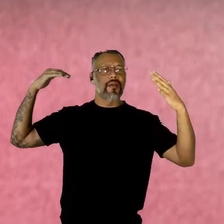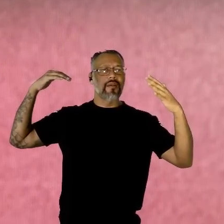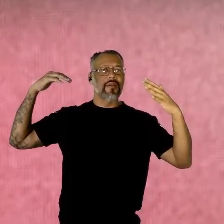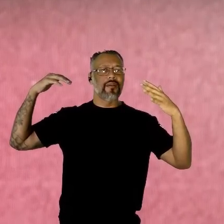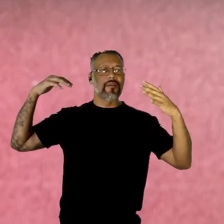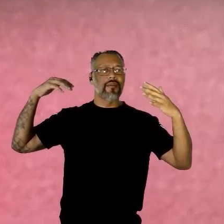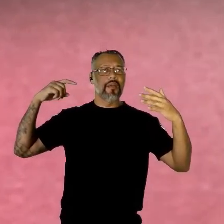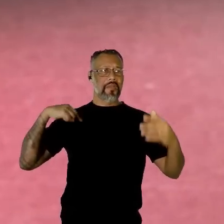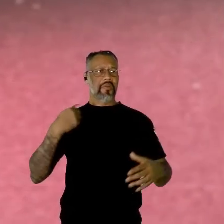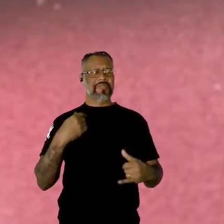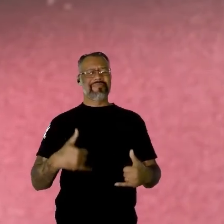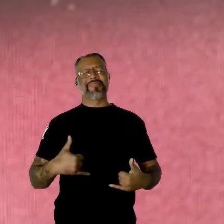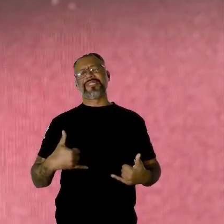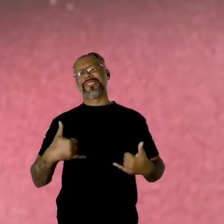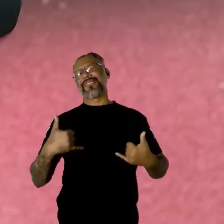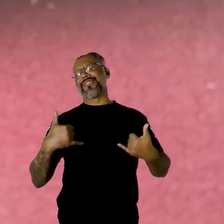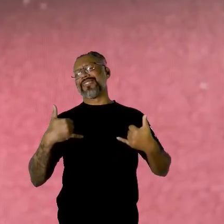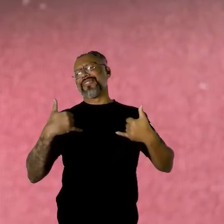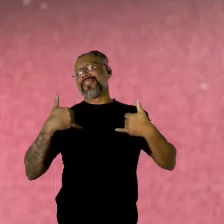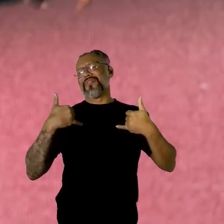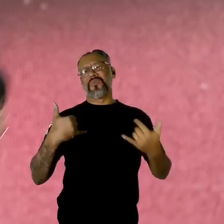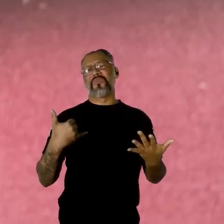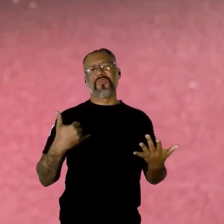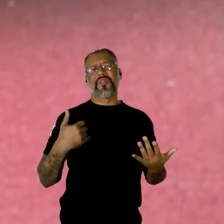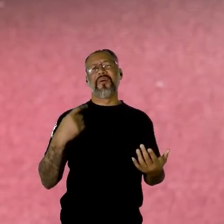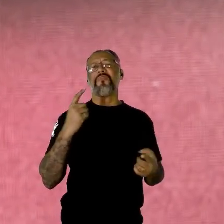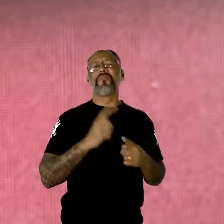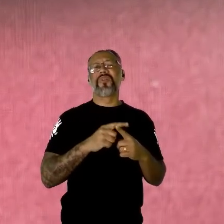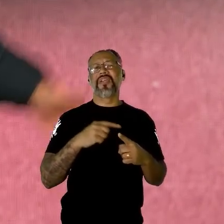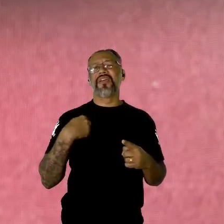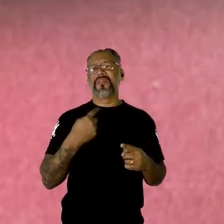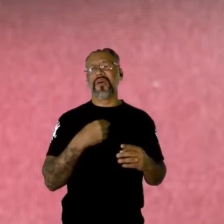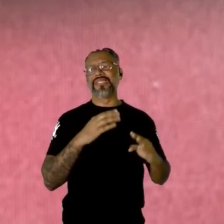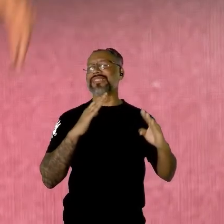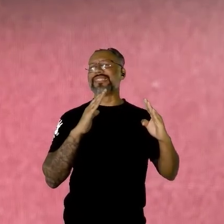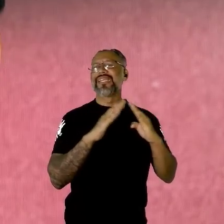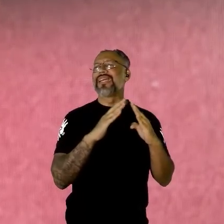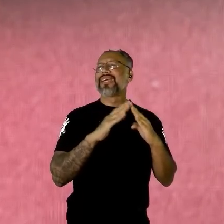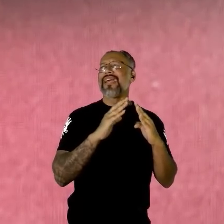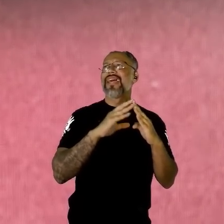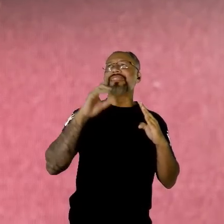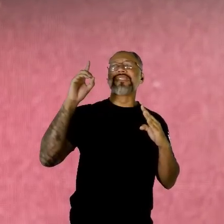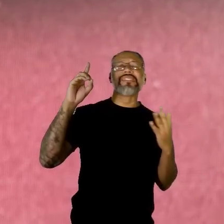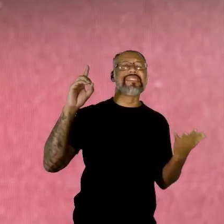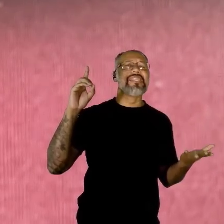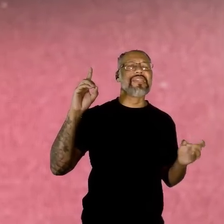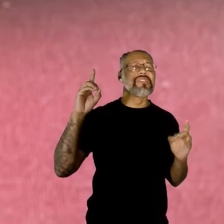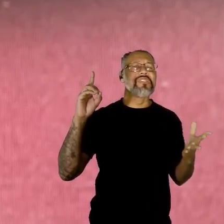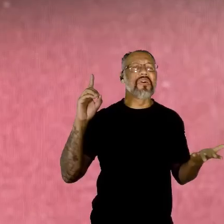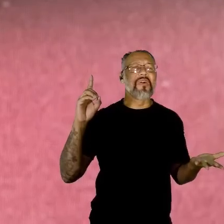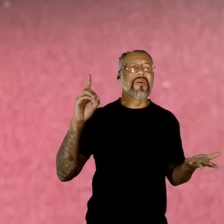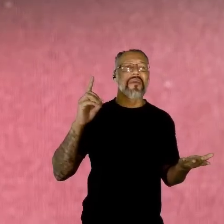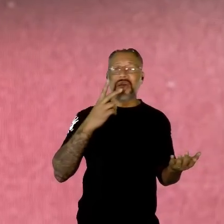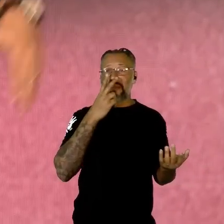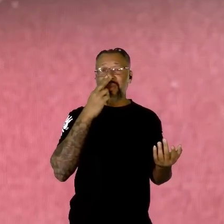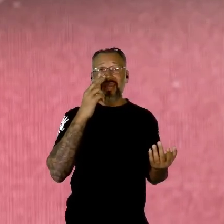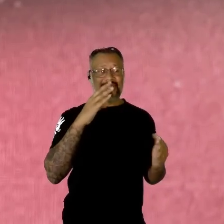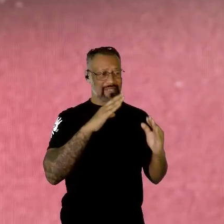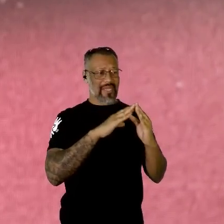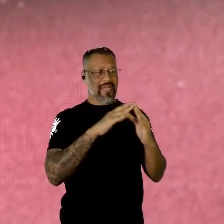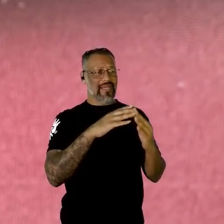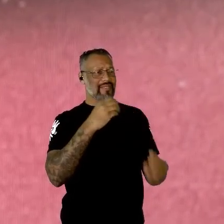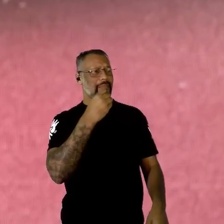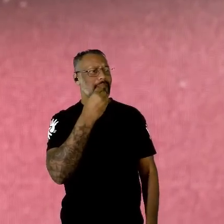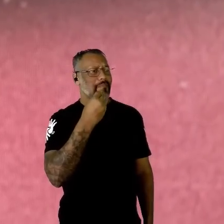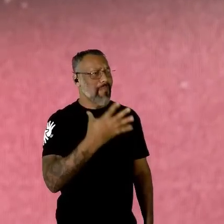escolhas que nos tornaram templos somos templos maravilhosos a uma bela coluna a um belo forro a uma bela estrutura